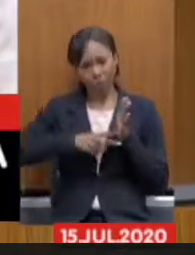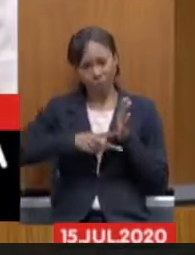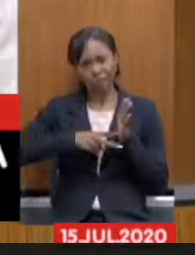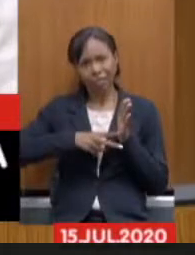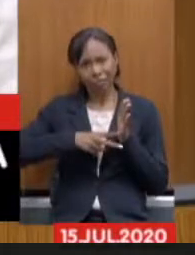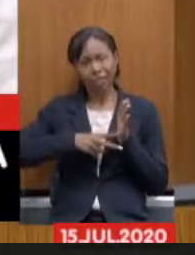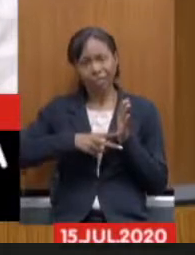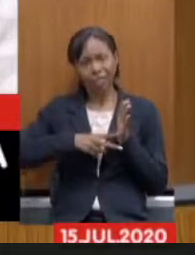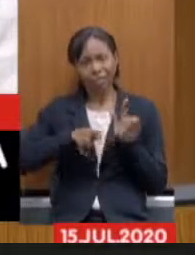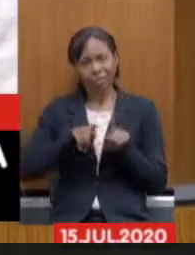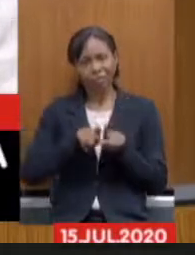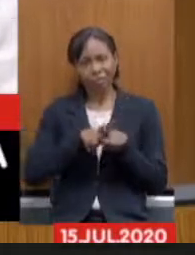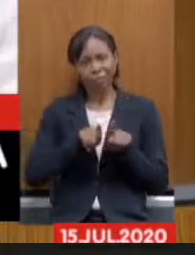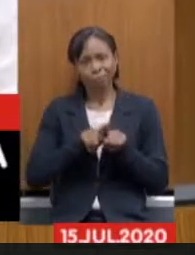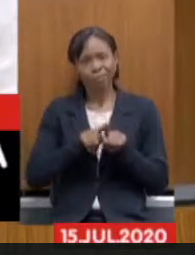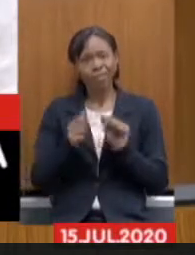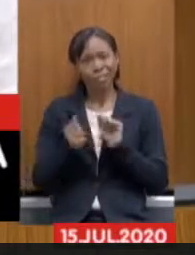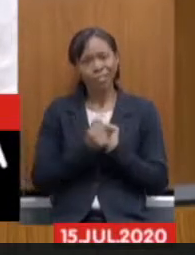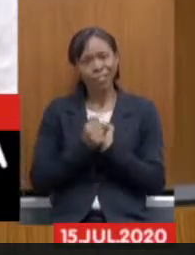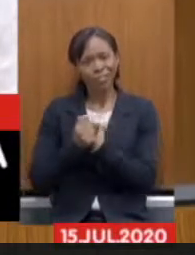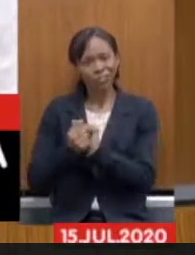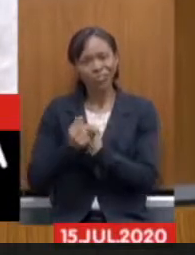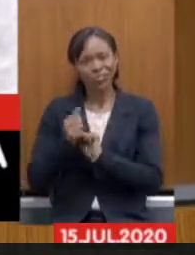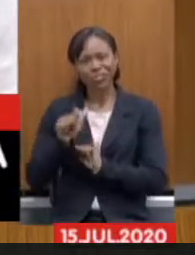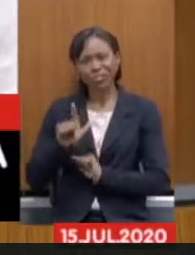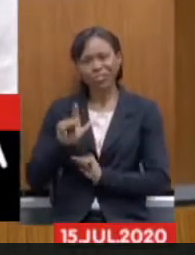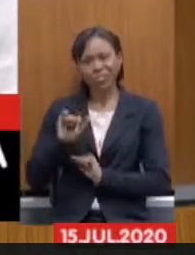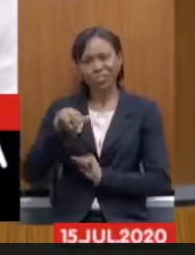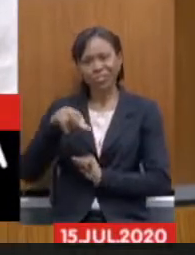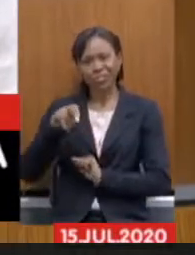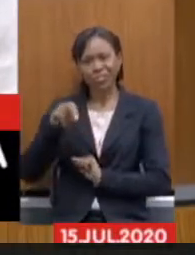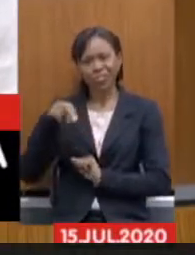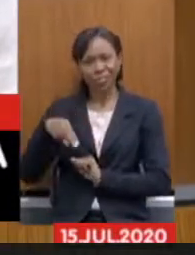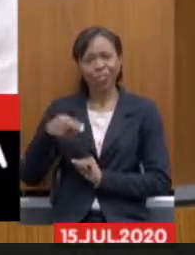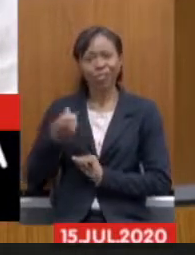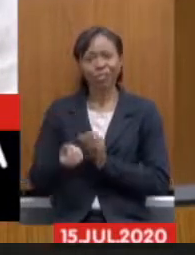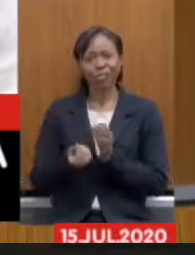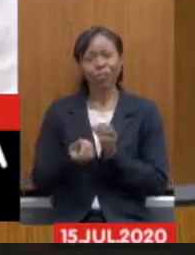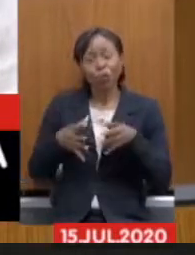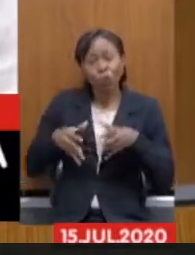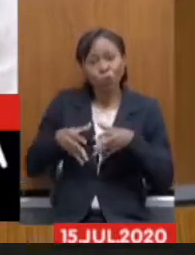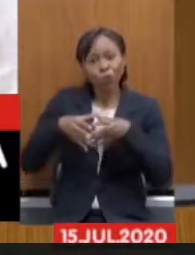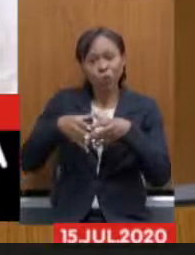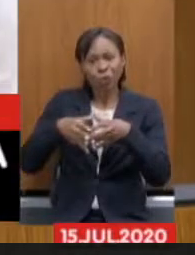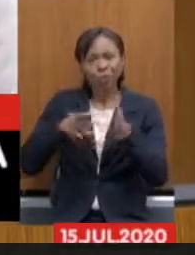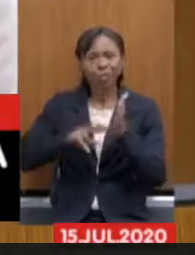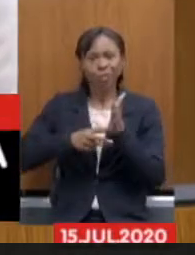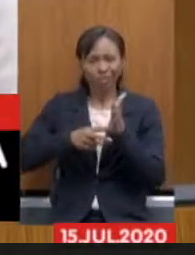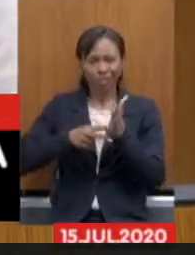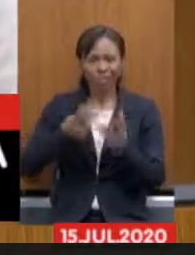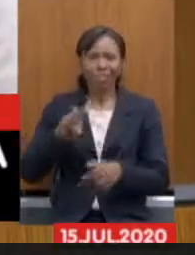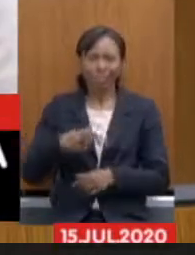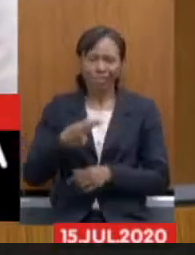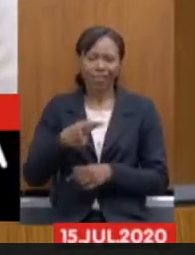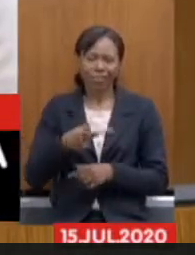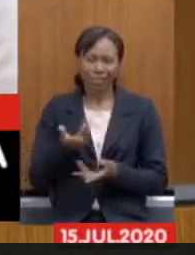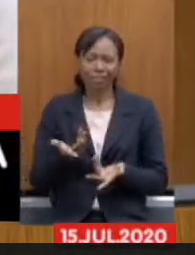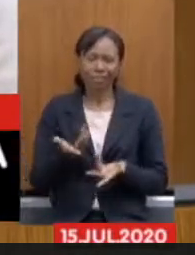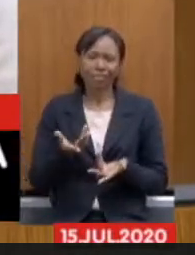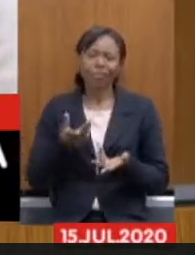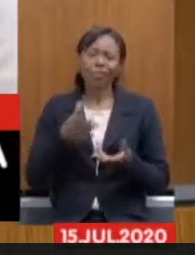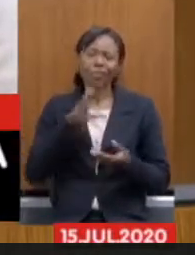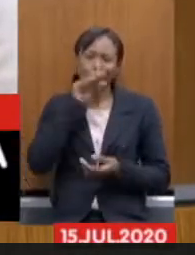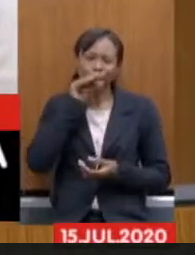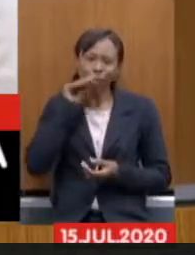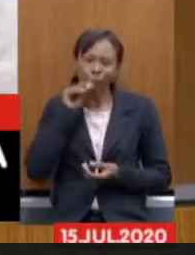e juntos né limpas estamos pela fundação nosso sindicato aqui então dos